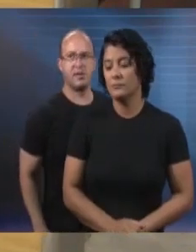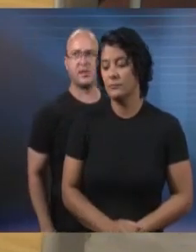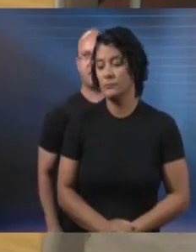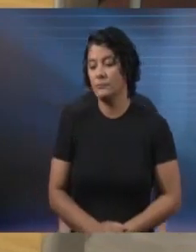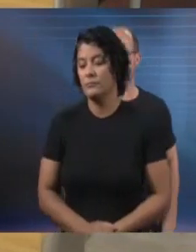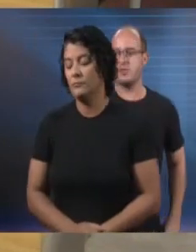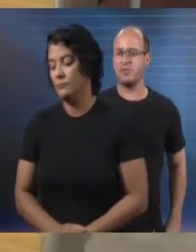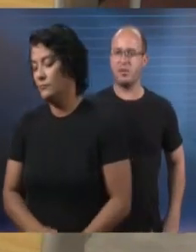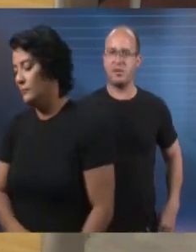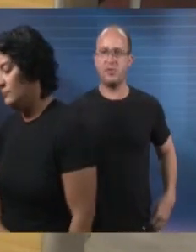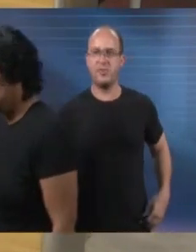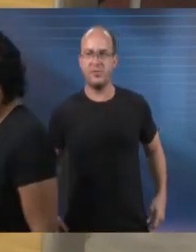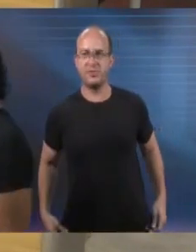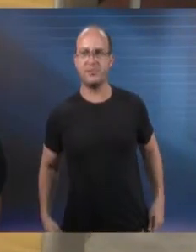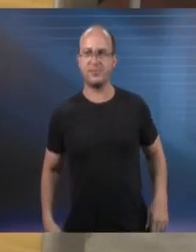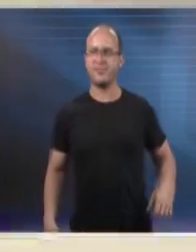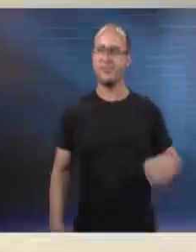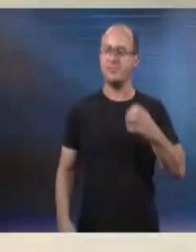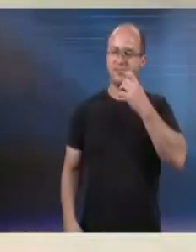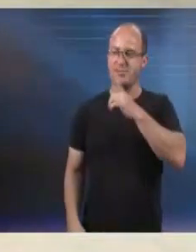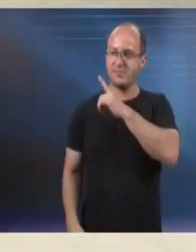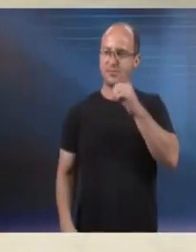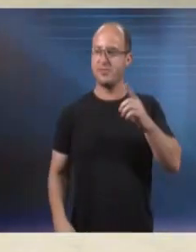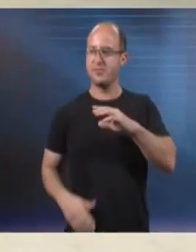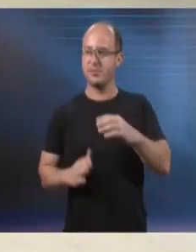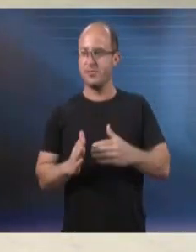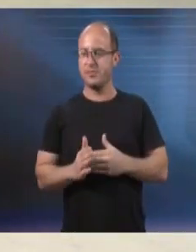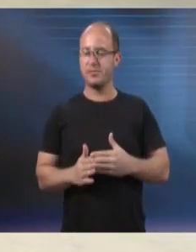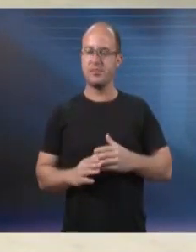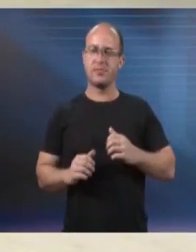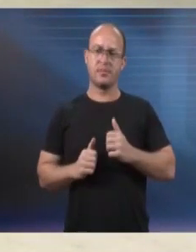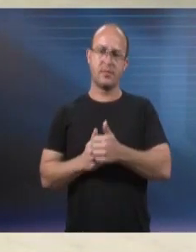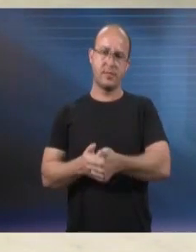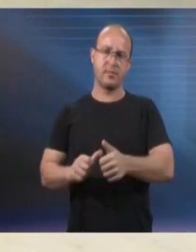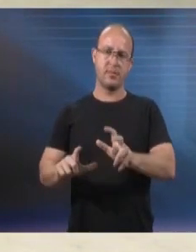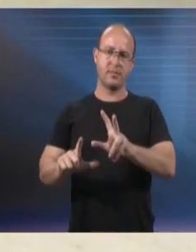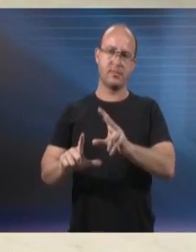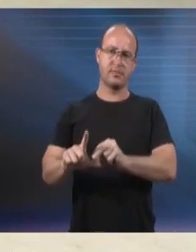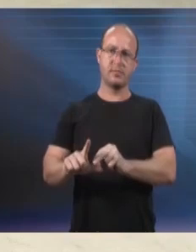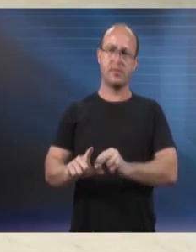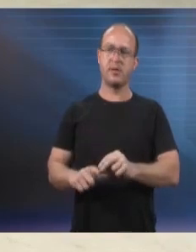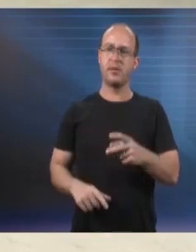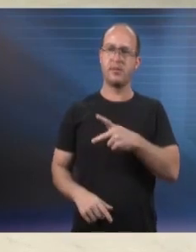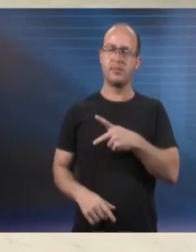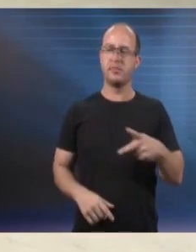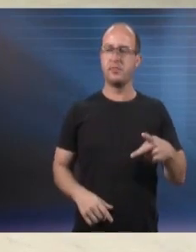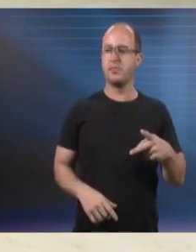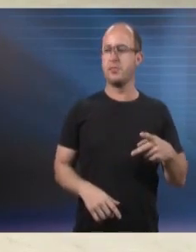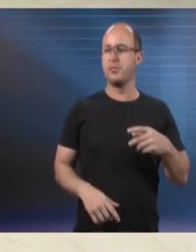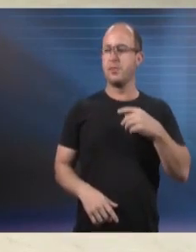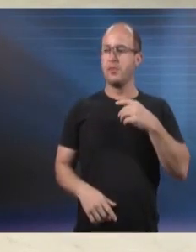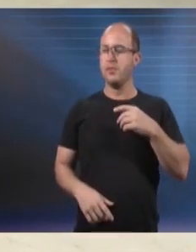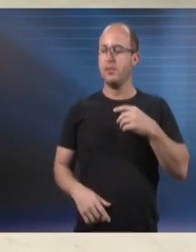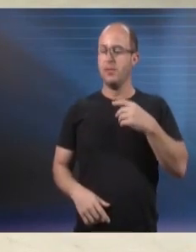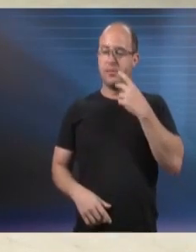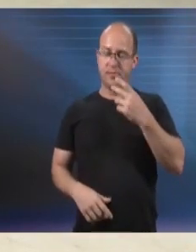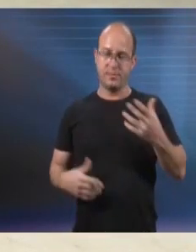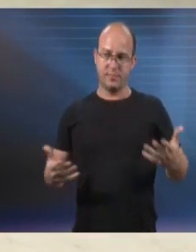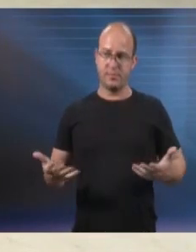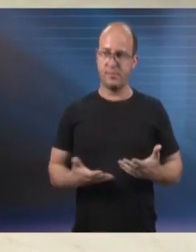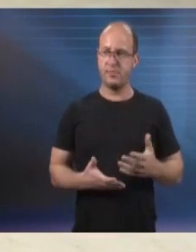Bom dia a todos que nos acompanham pela TV Assembleia. Presidente, usar a nossa palavra no dia de